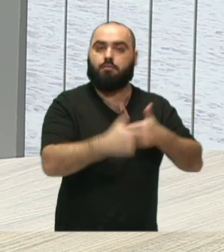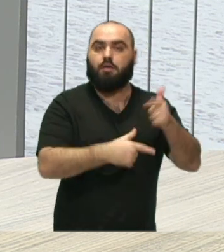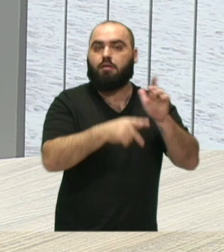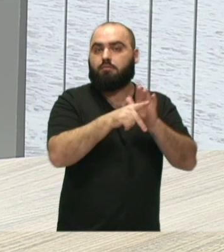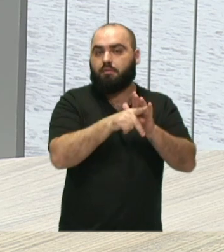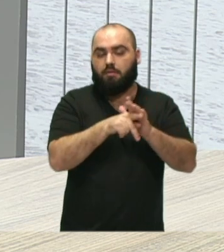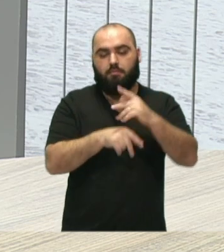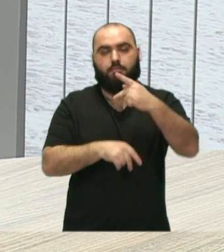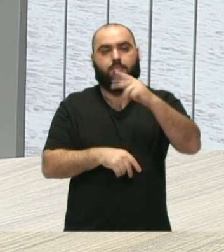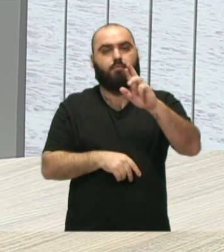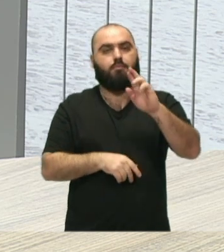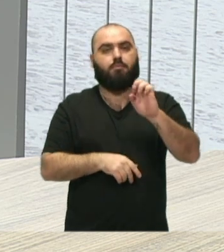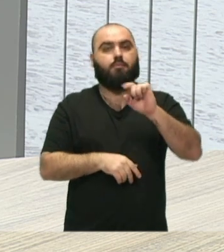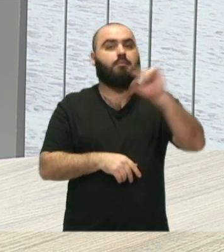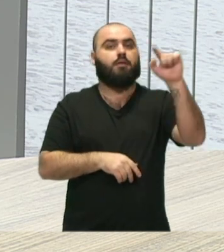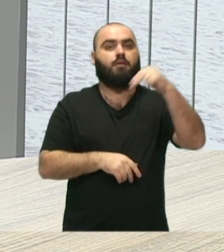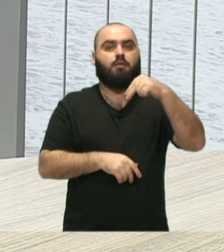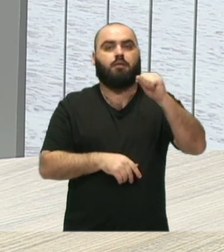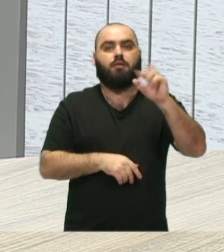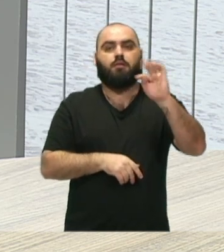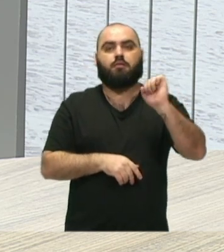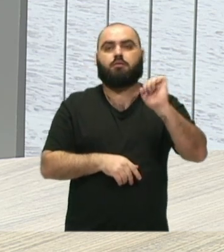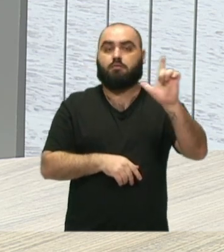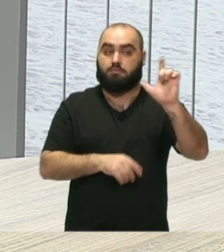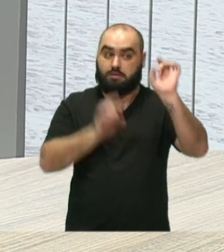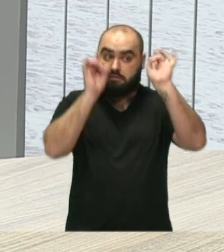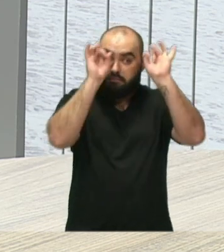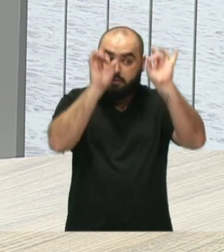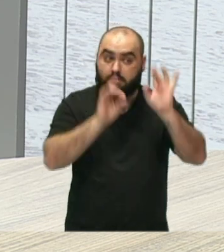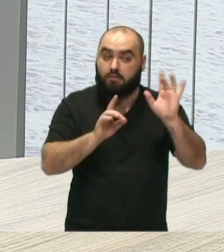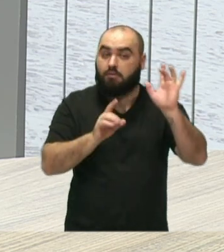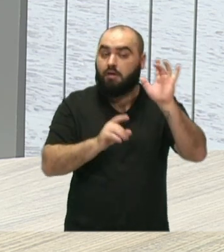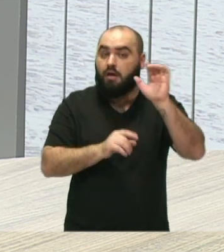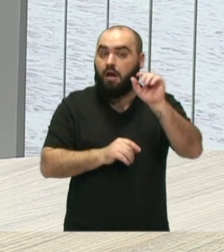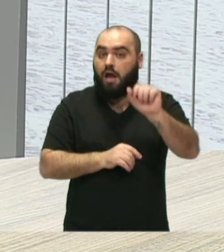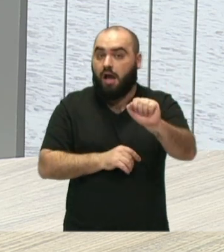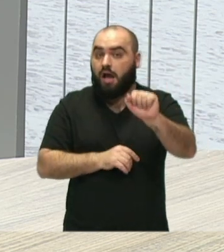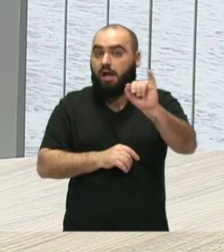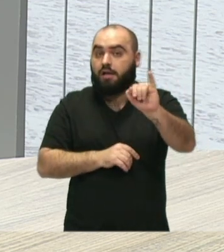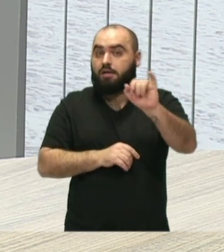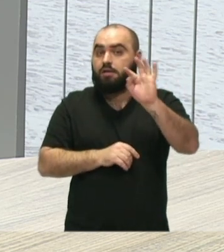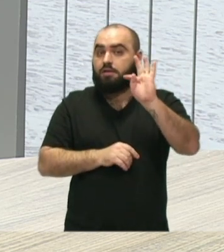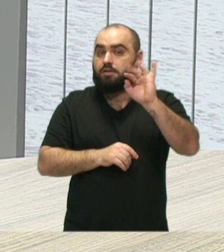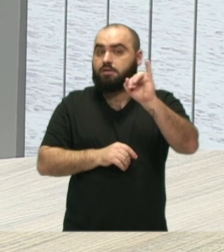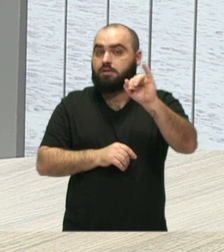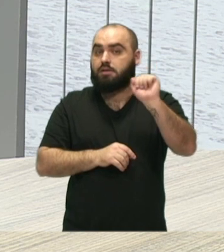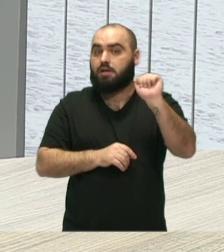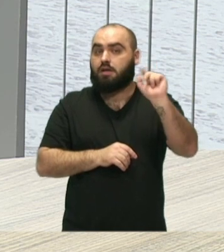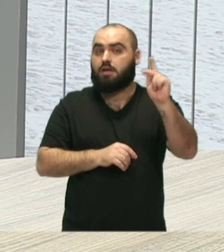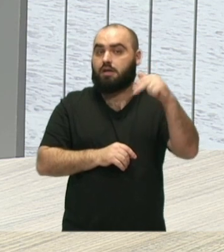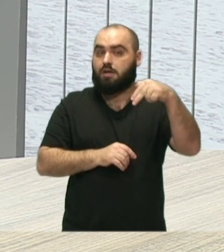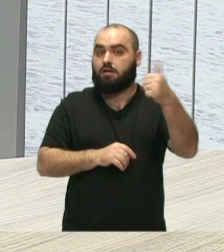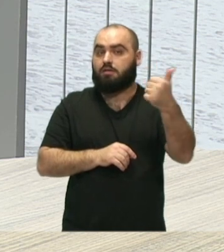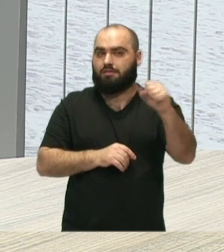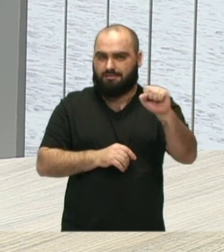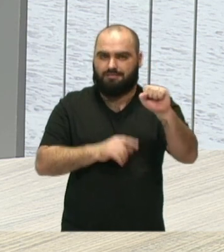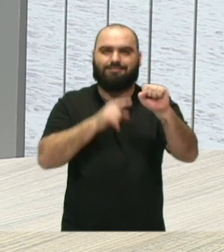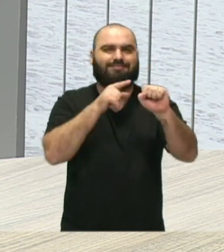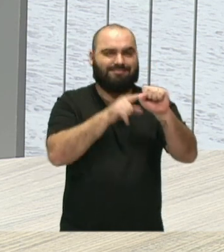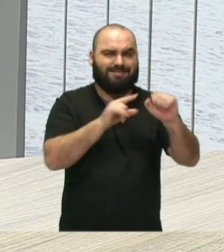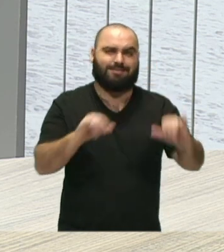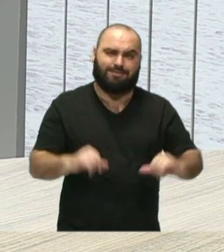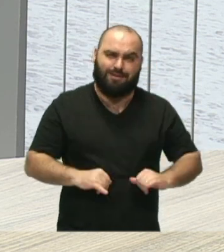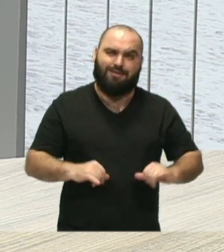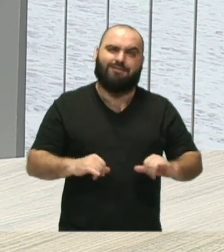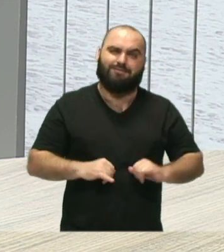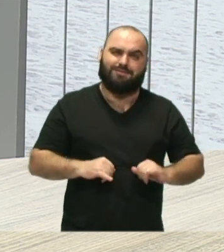do pré-natal, especialmente para as haitianas nesse momento, que são a população preta que, além de tudo, ainda sofre com a origem, com a